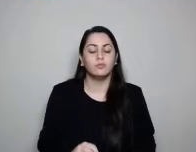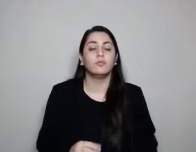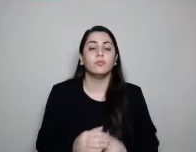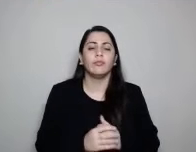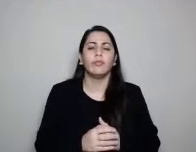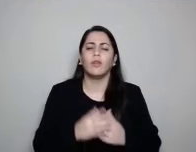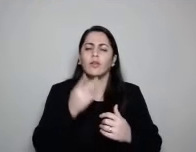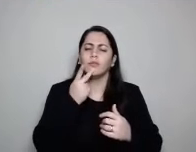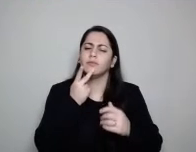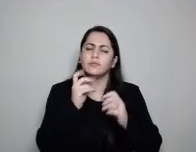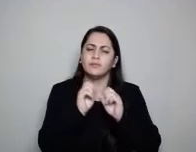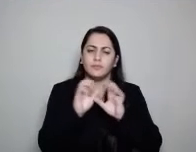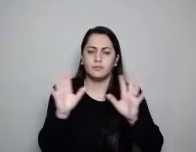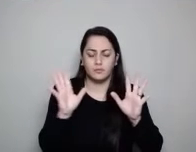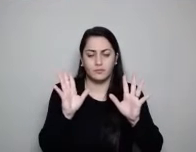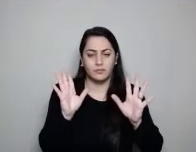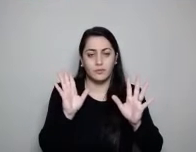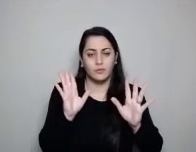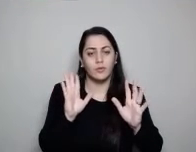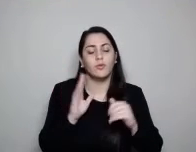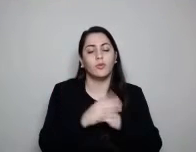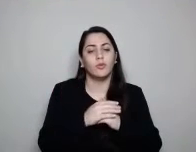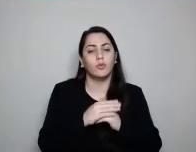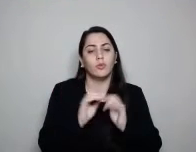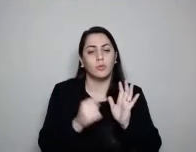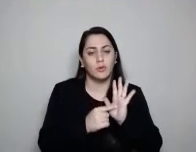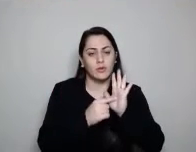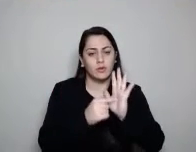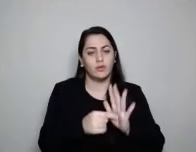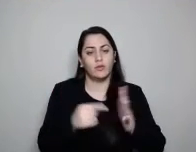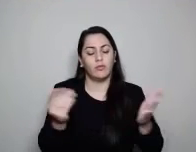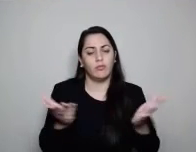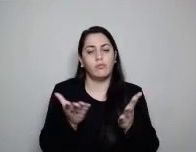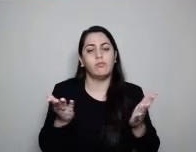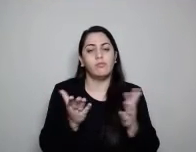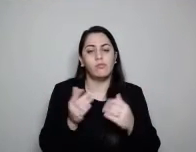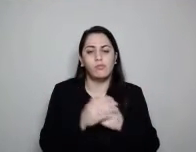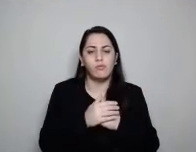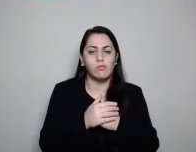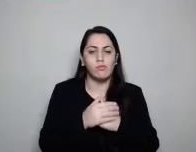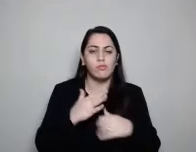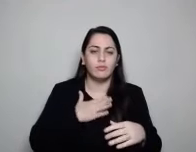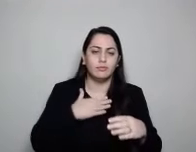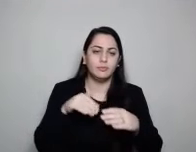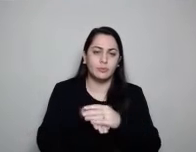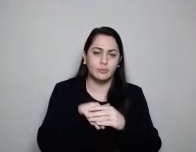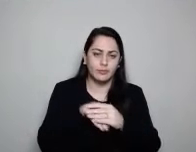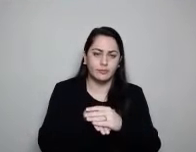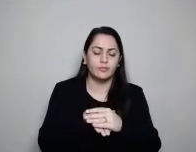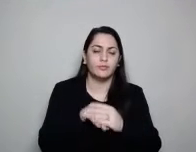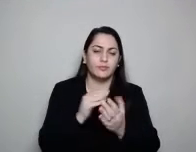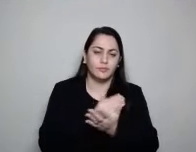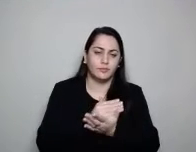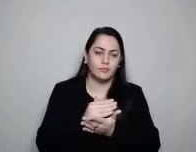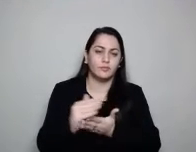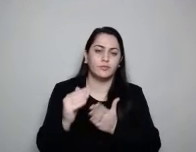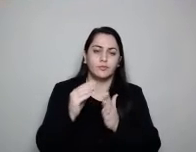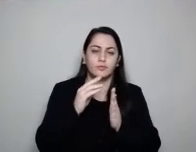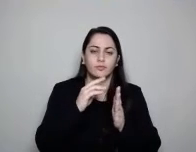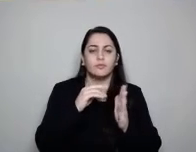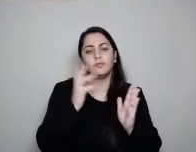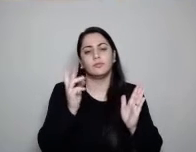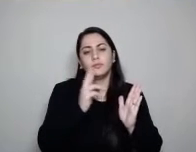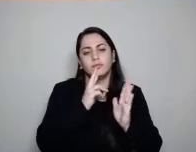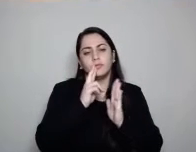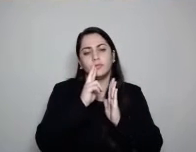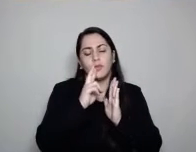na verdade, o que foi postulado pela parte, está aqui, inclusive no meu voto, logo aqui no início do relatório, nominado nas alíneas